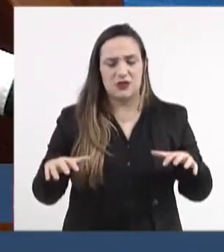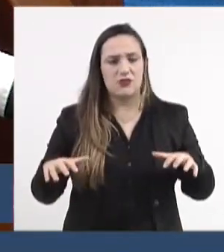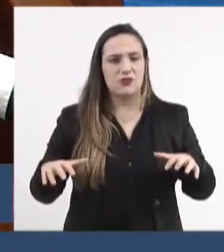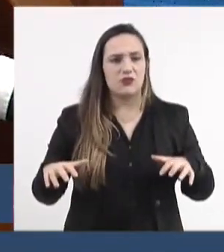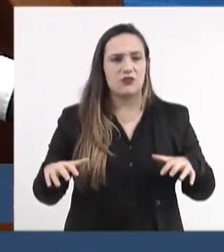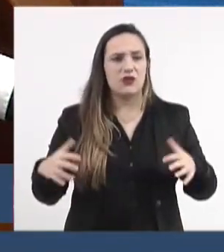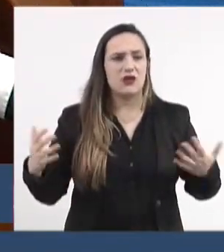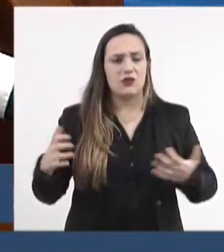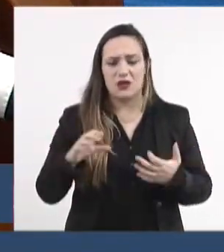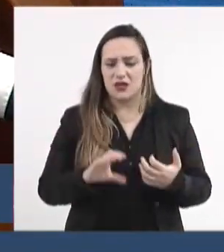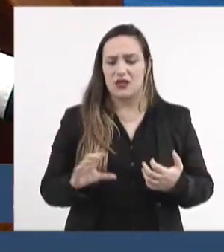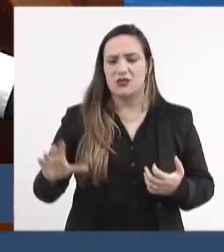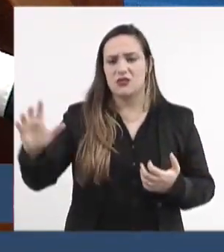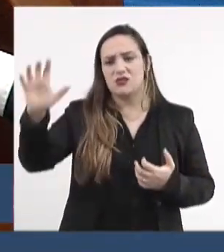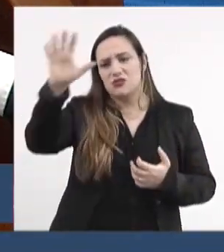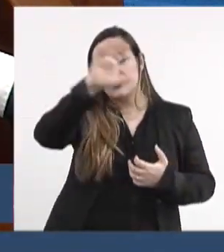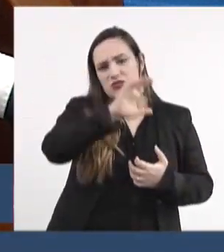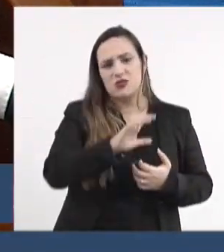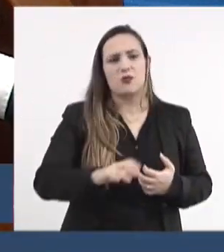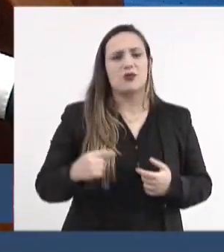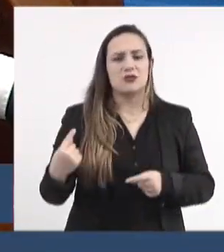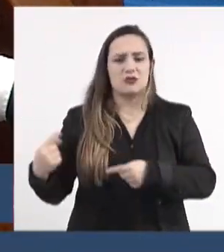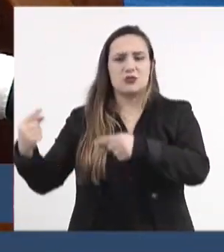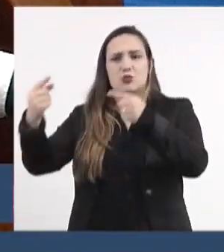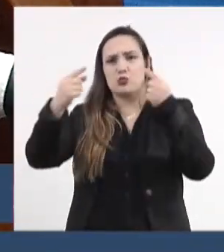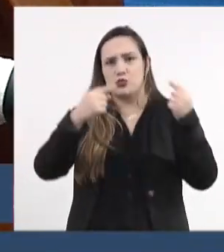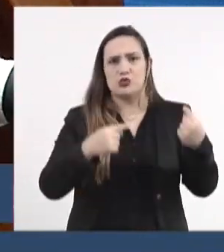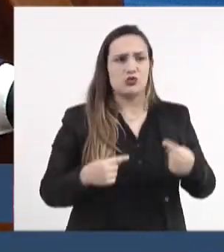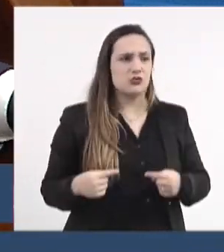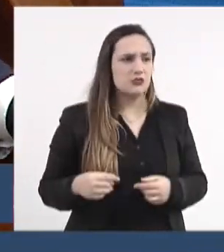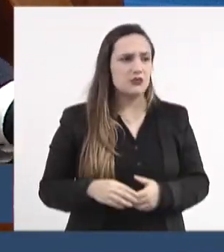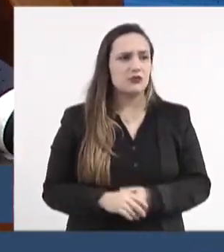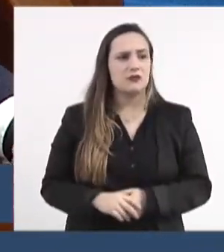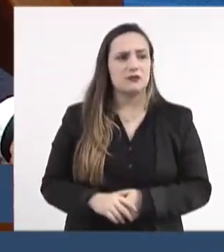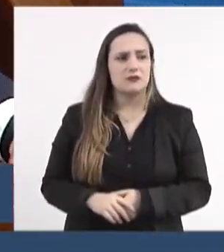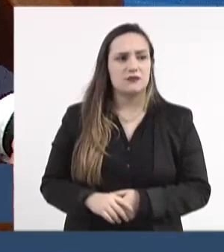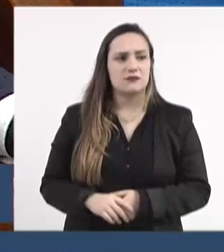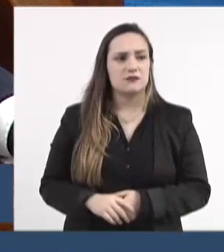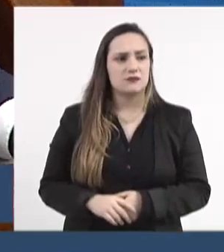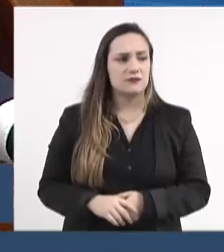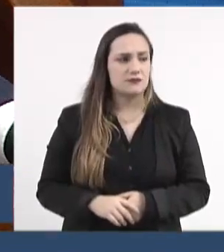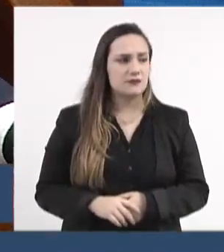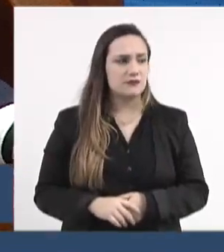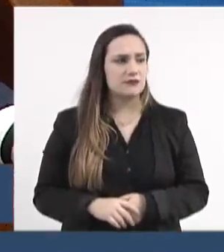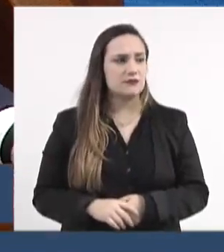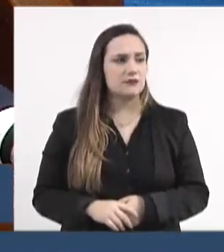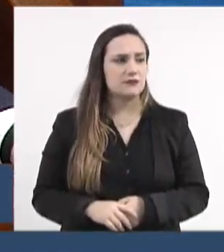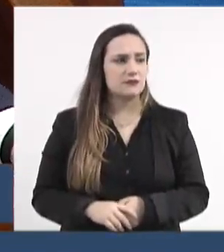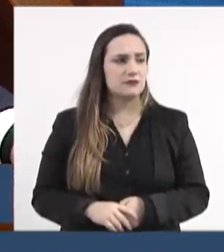em regiões para se discutir com os conselhos